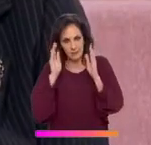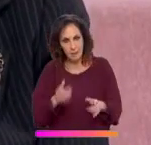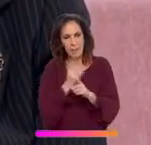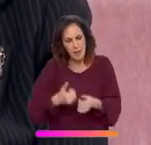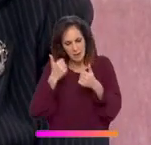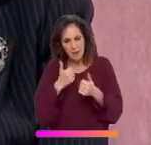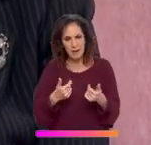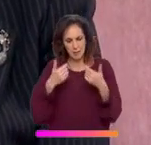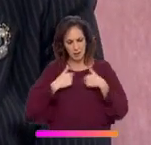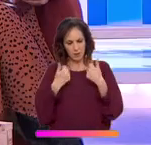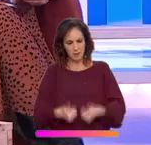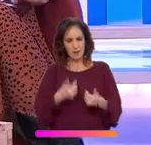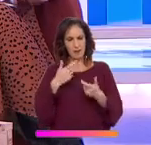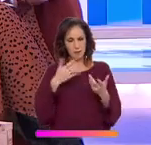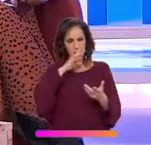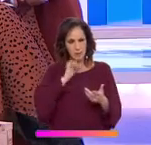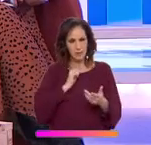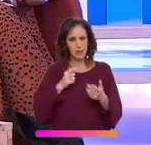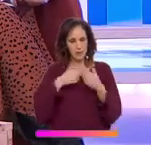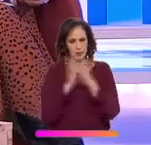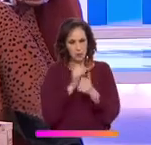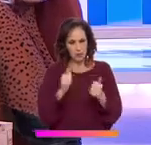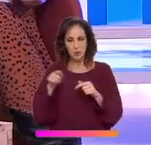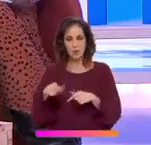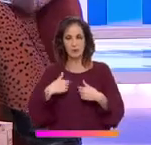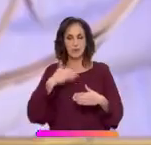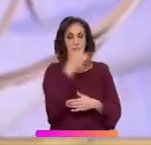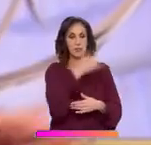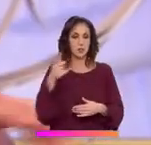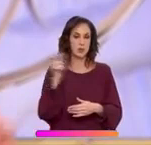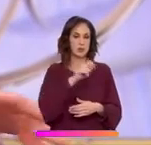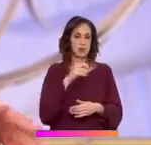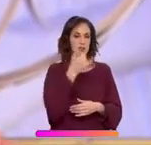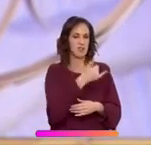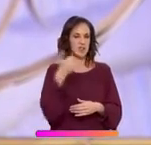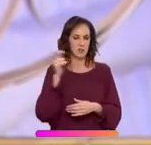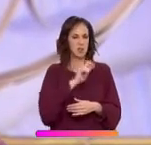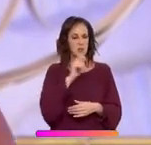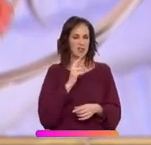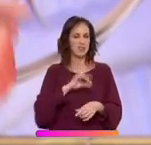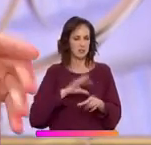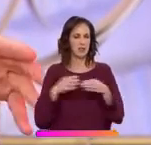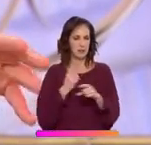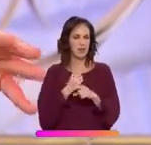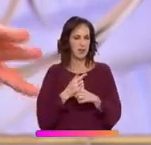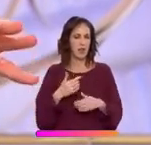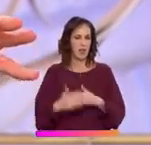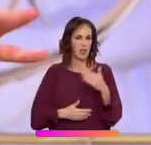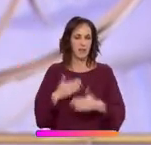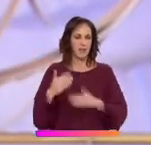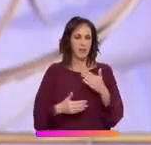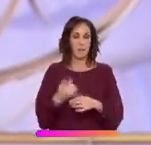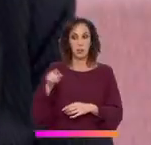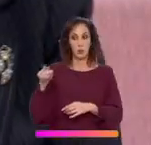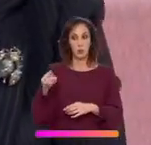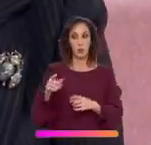Estamos nisto há 22 meses, 23? 22 meses. Há 22 meses. Nós vivemos isto, mas nós não vivemos isso que a doutora vive.